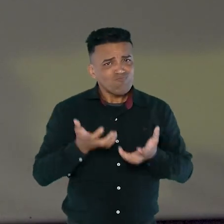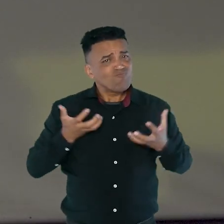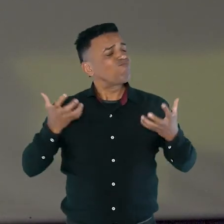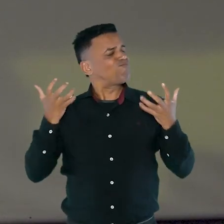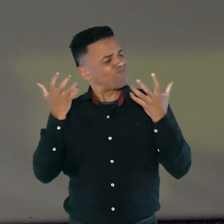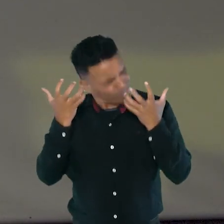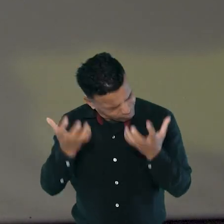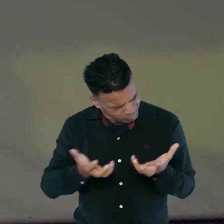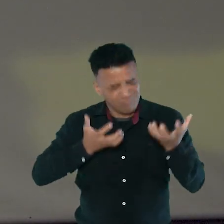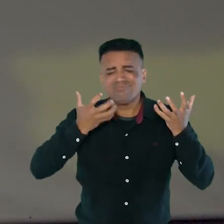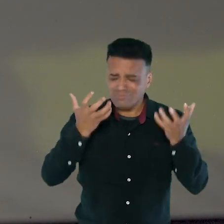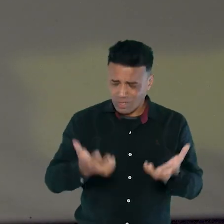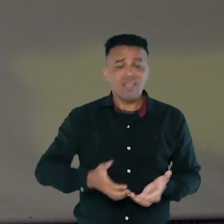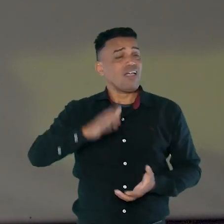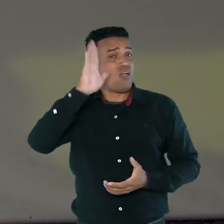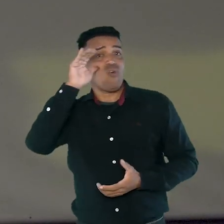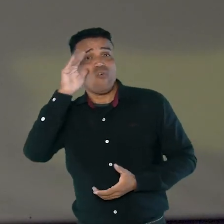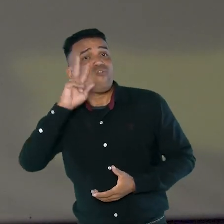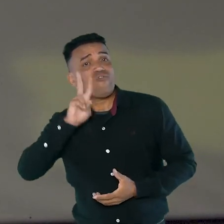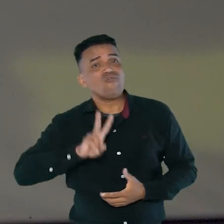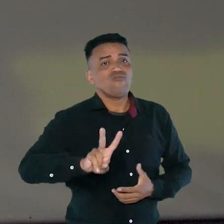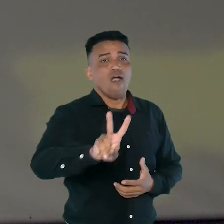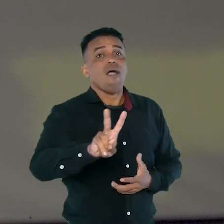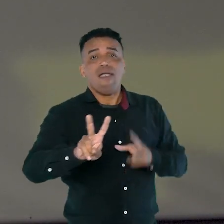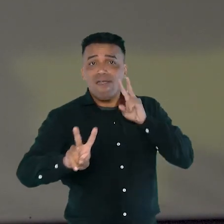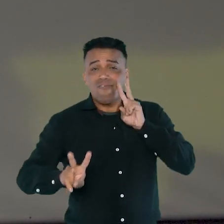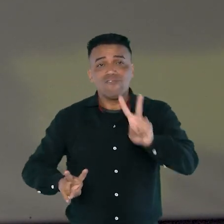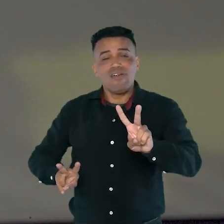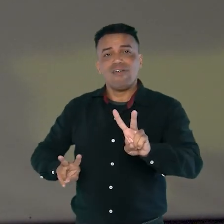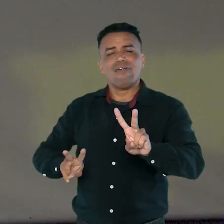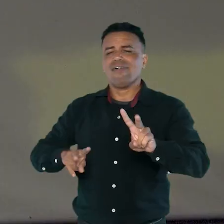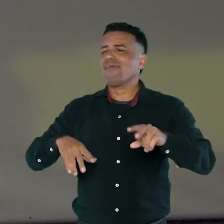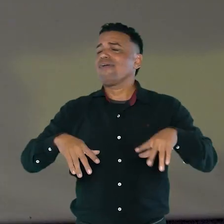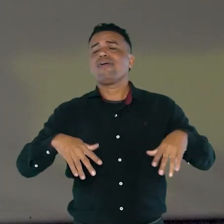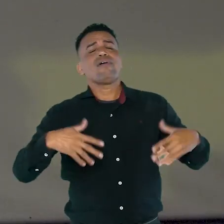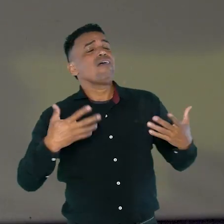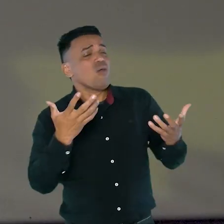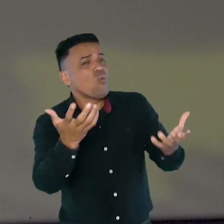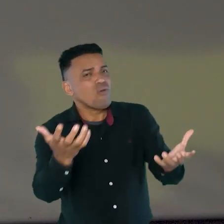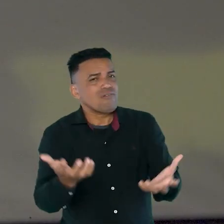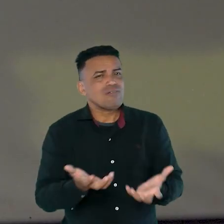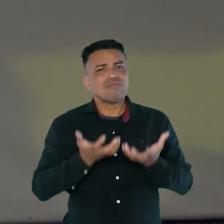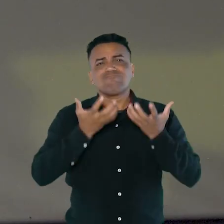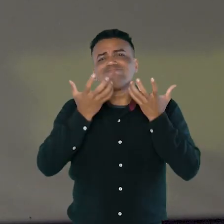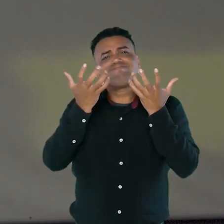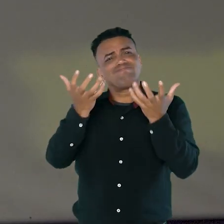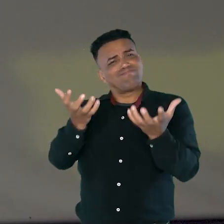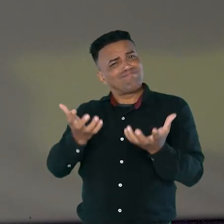quero ver, quero ver. Ai, ai, ai, ai,